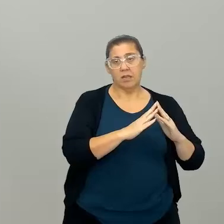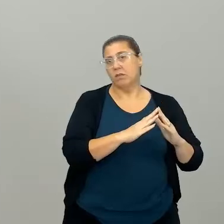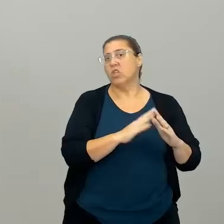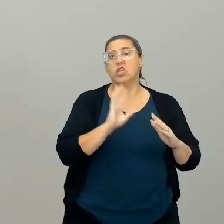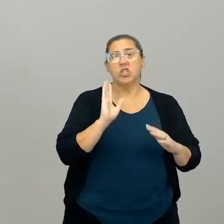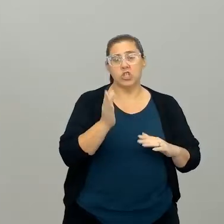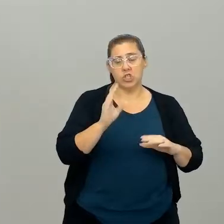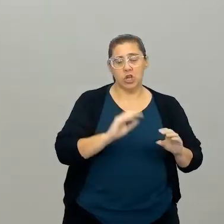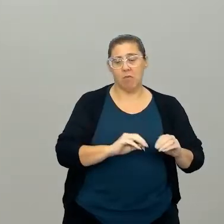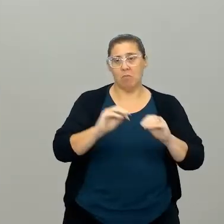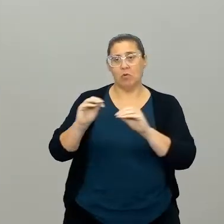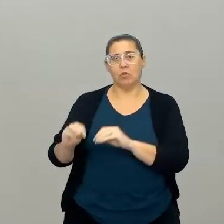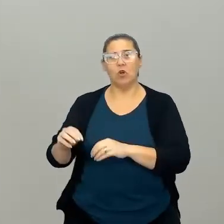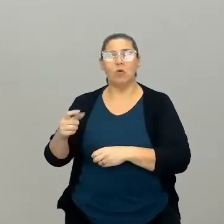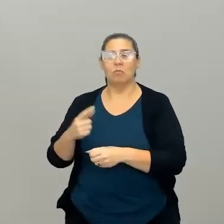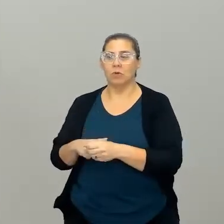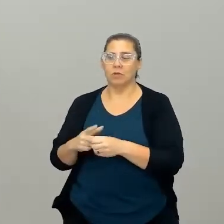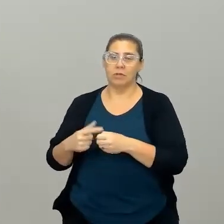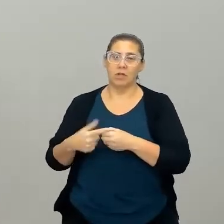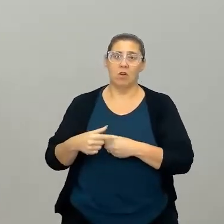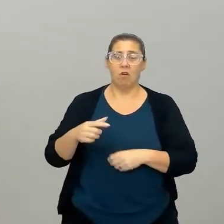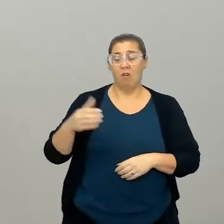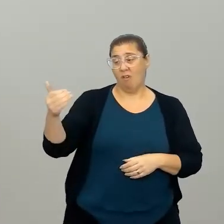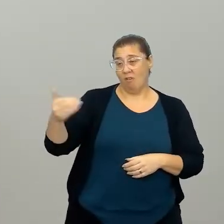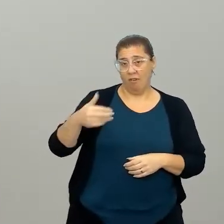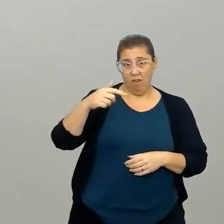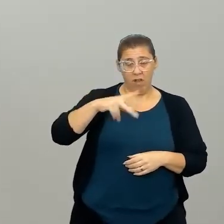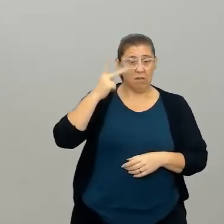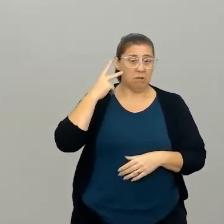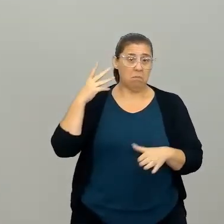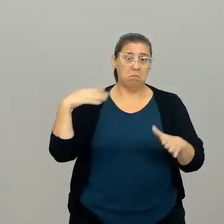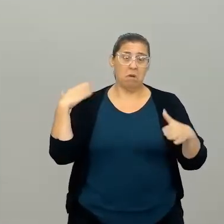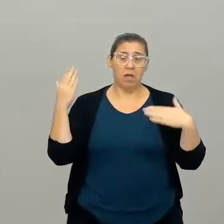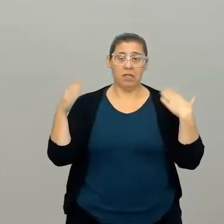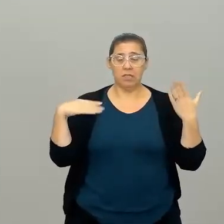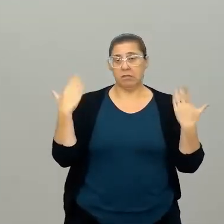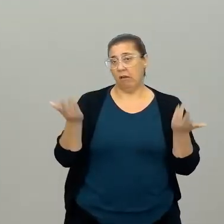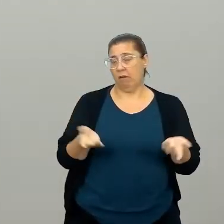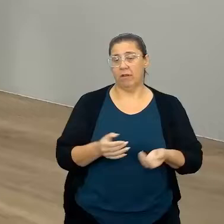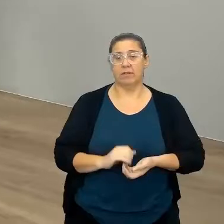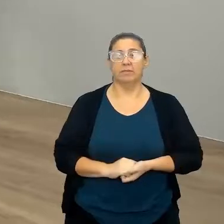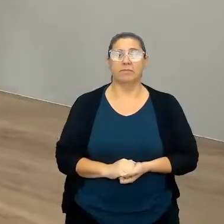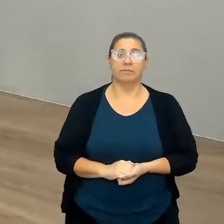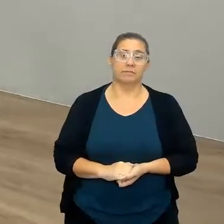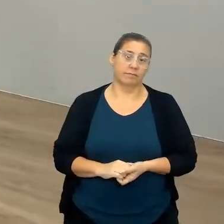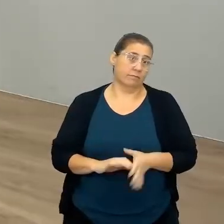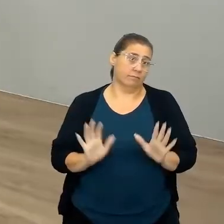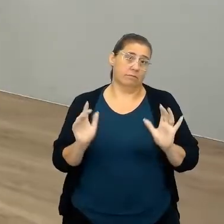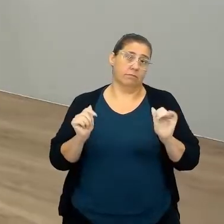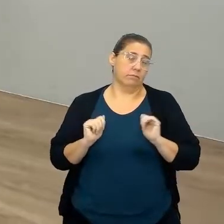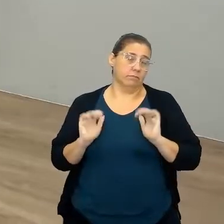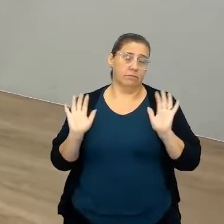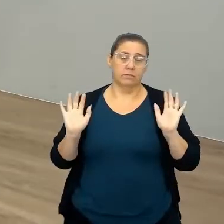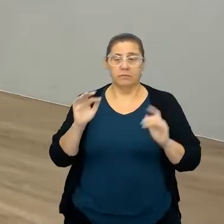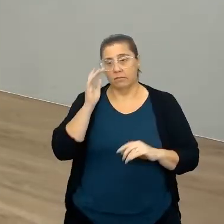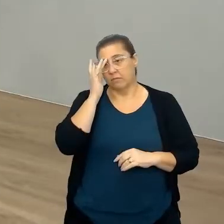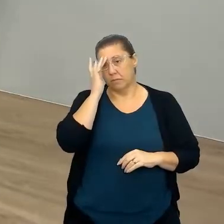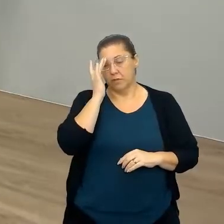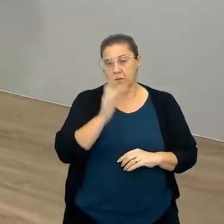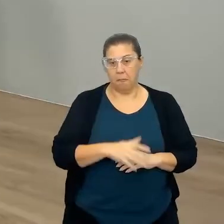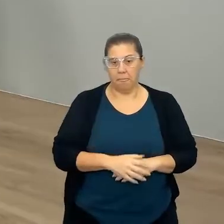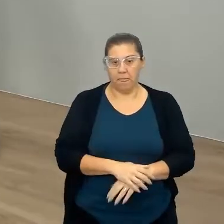coisas todas. E vem uma vez para São Paulo e vem a passeio. Aproveita e come pizza na minha casa também. Vamos aqui para a